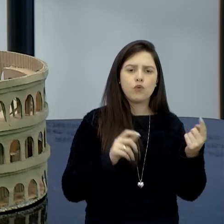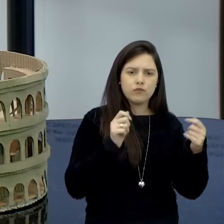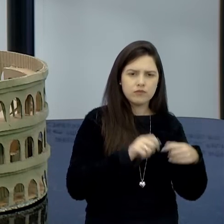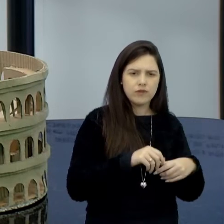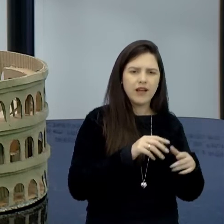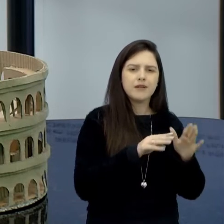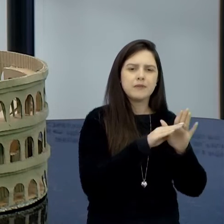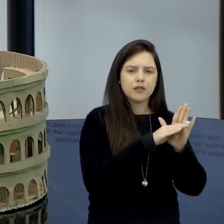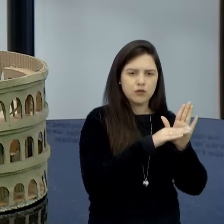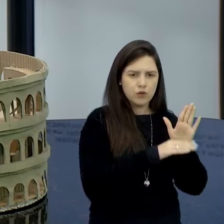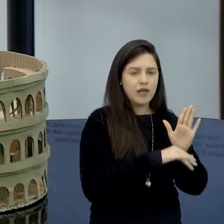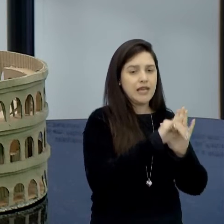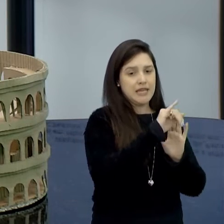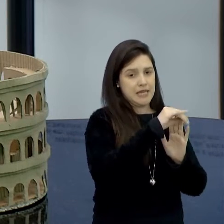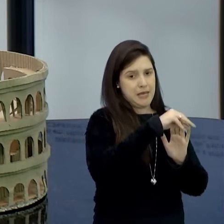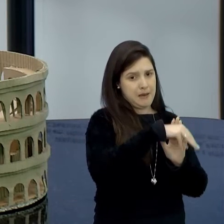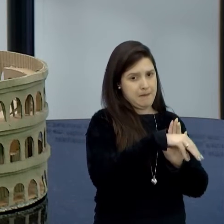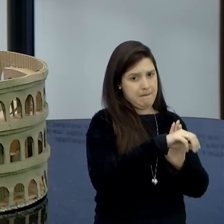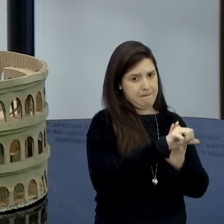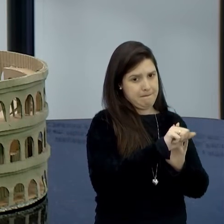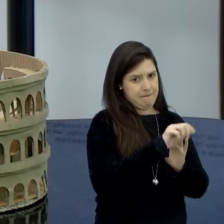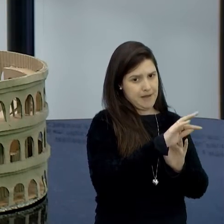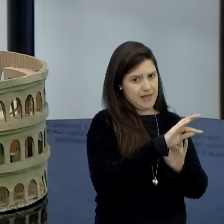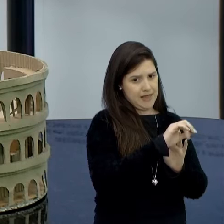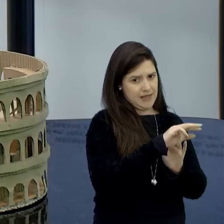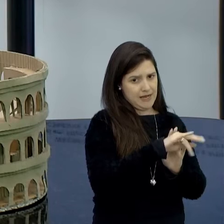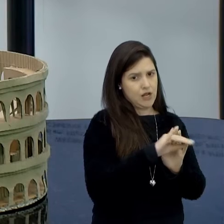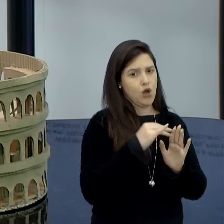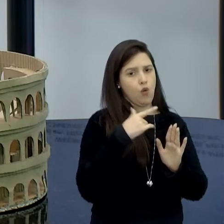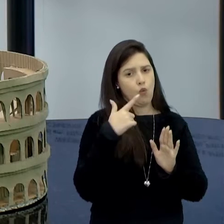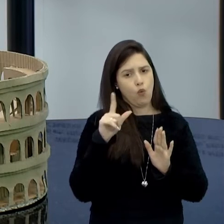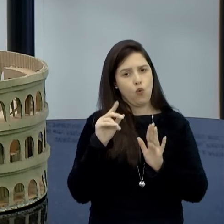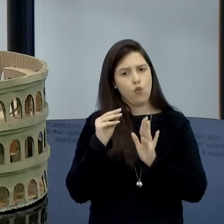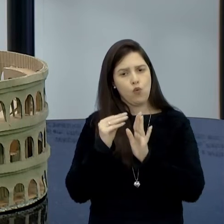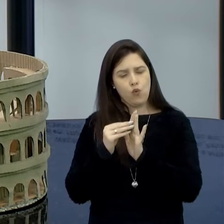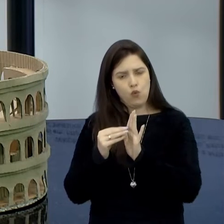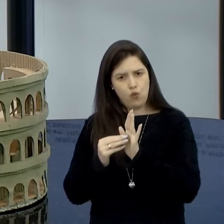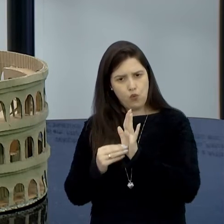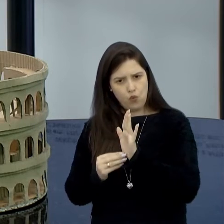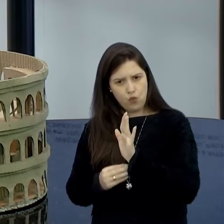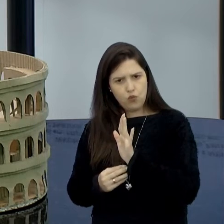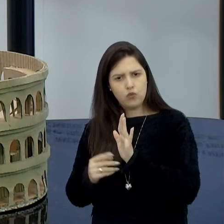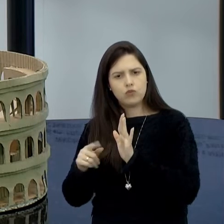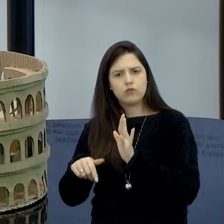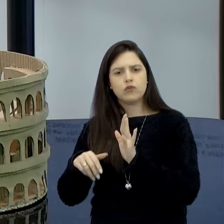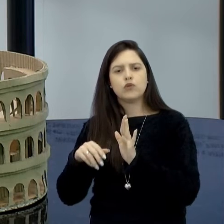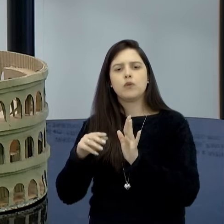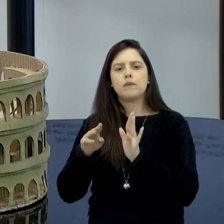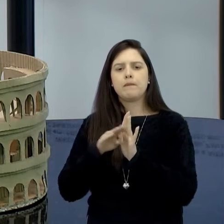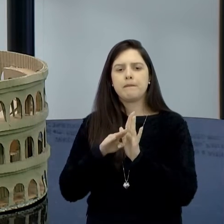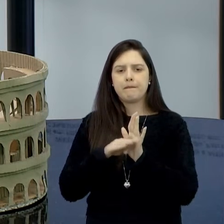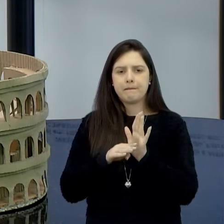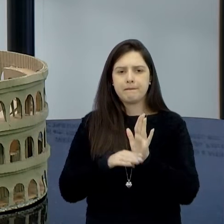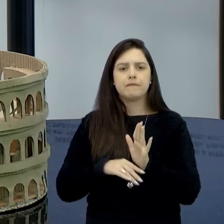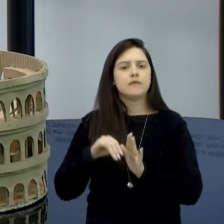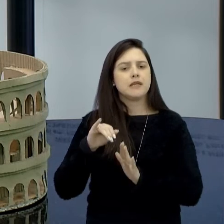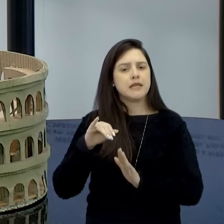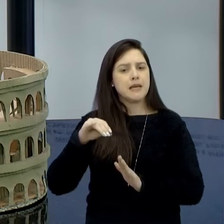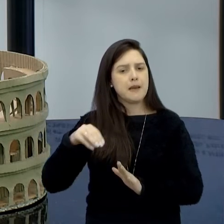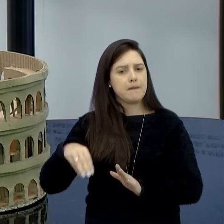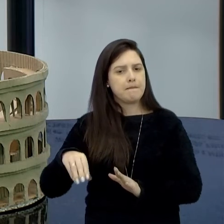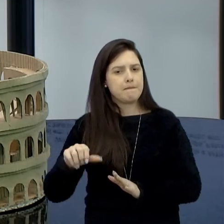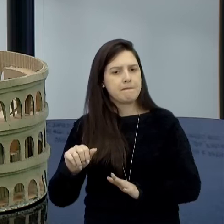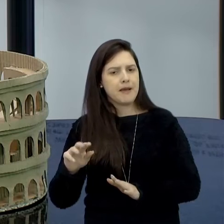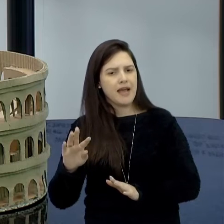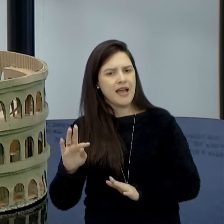patrimônios materiais e o outro é o livro de registro. Então nós temos um livro de registro do patrimônio imaterial. Então